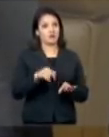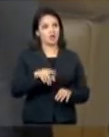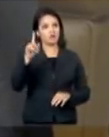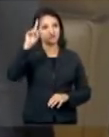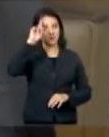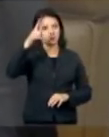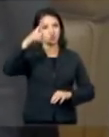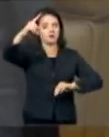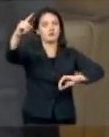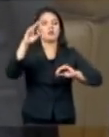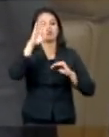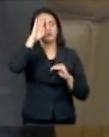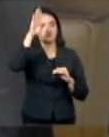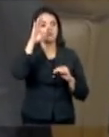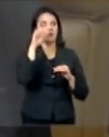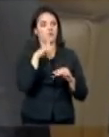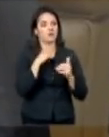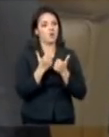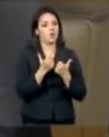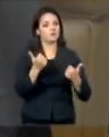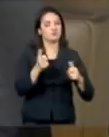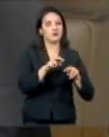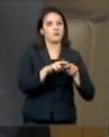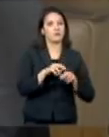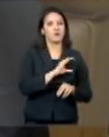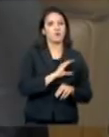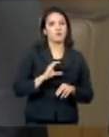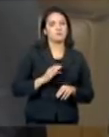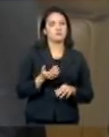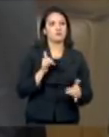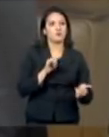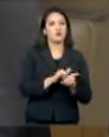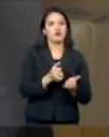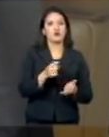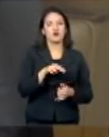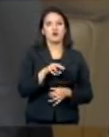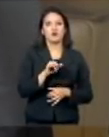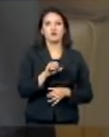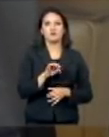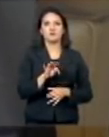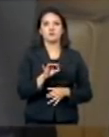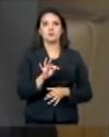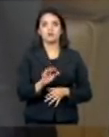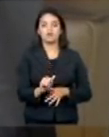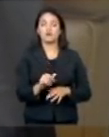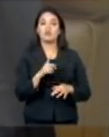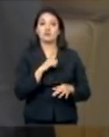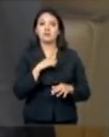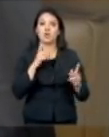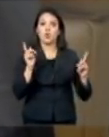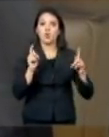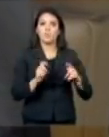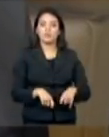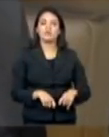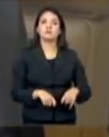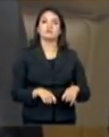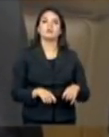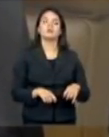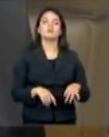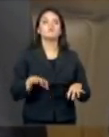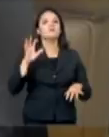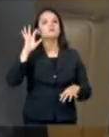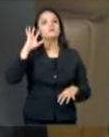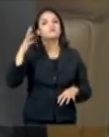comissão de anistia tem competência exclusiva para decidir as questões relacionadas à concessão ou a